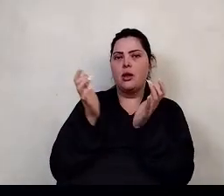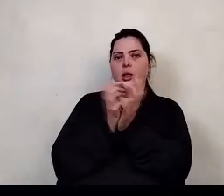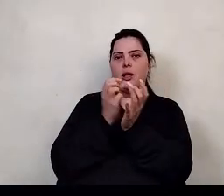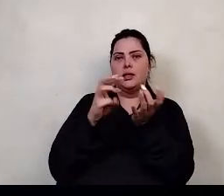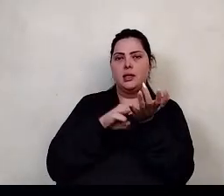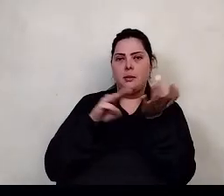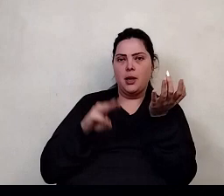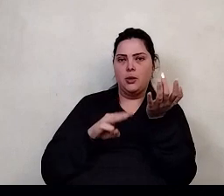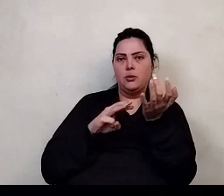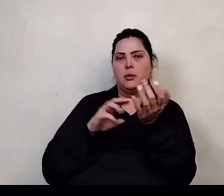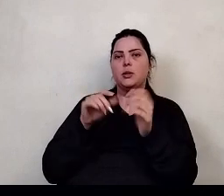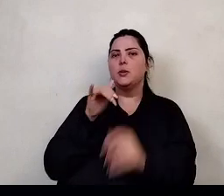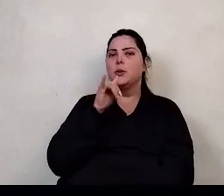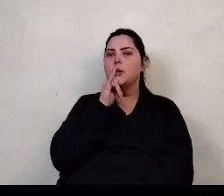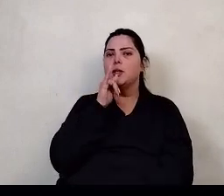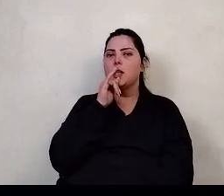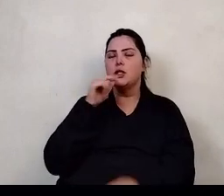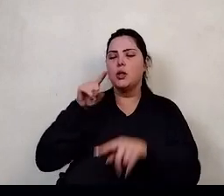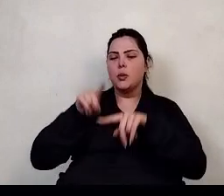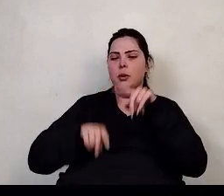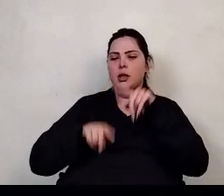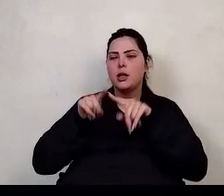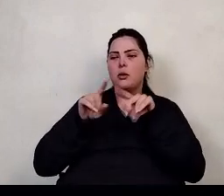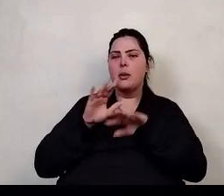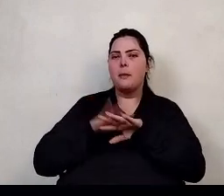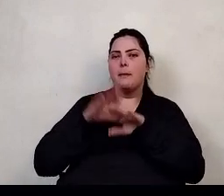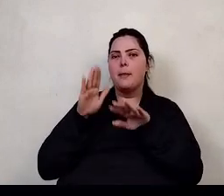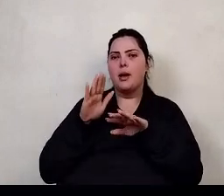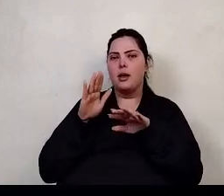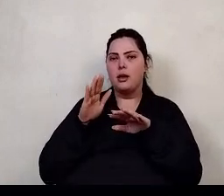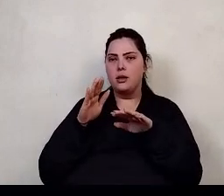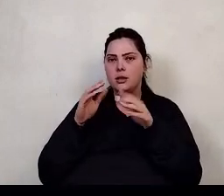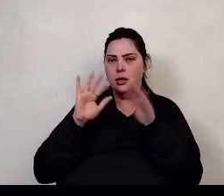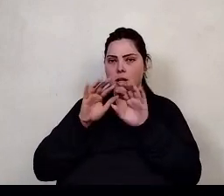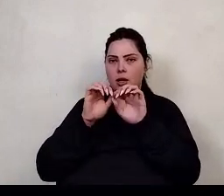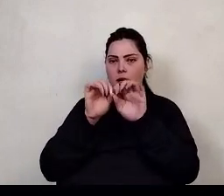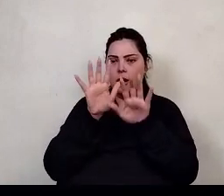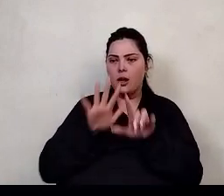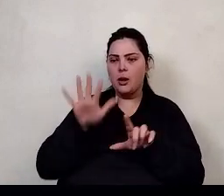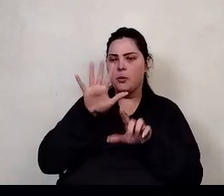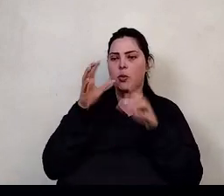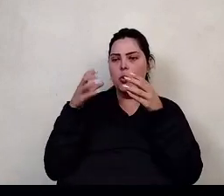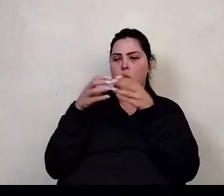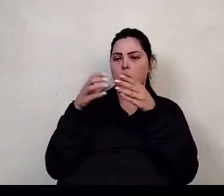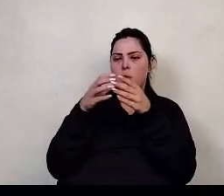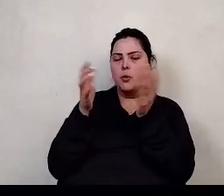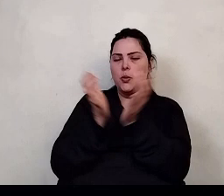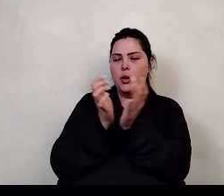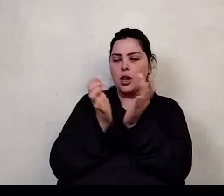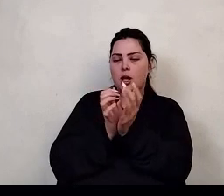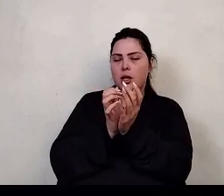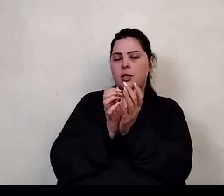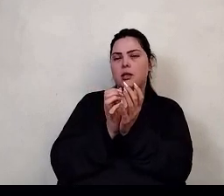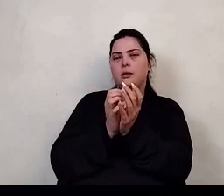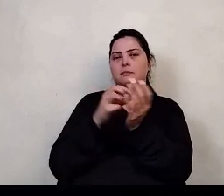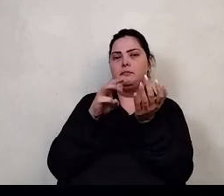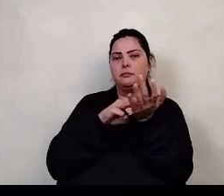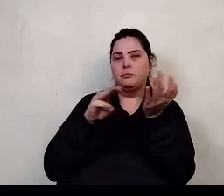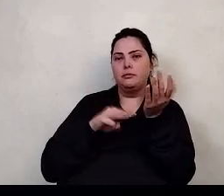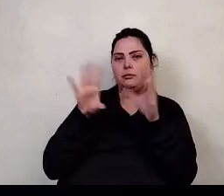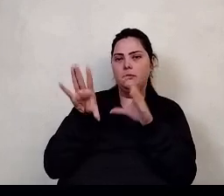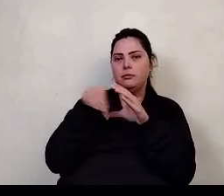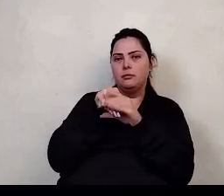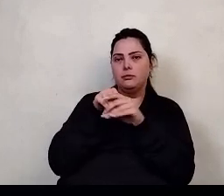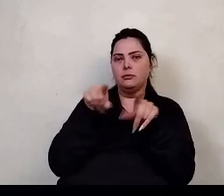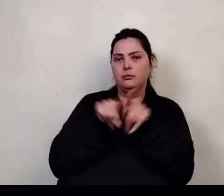teste de componente, o escopo é um pouquinho mais amplo. Eu olho para um grupo de classes e automaticamente os métodos que estão lá dentro. Então, o teste